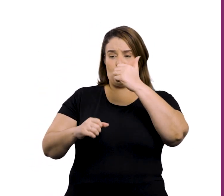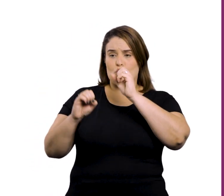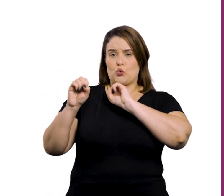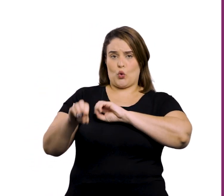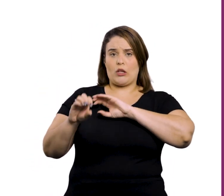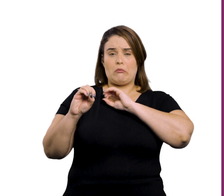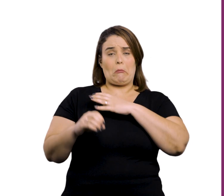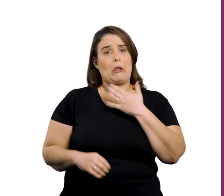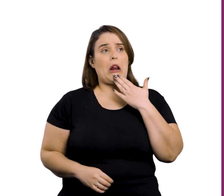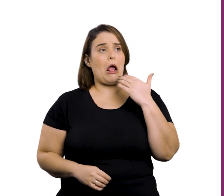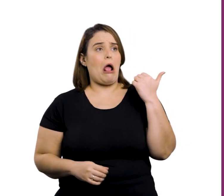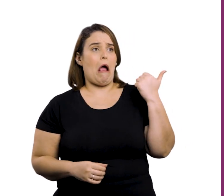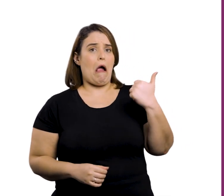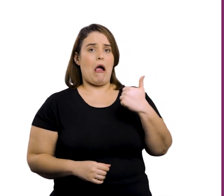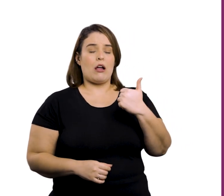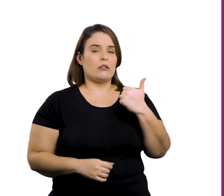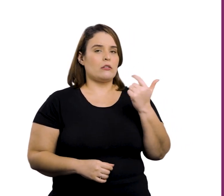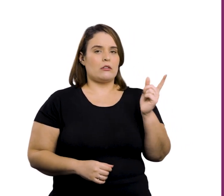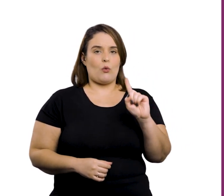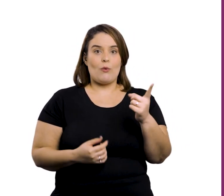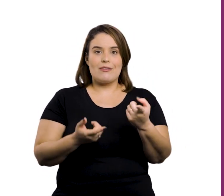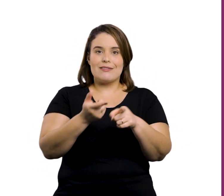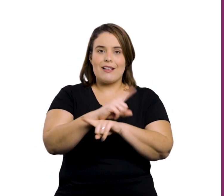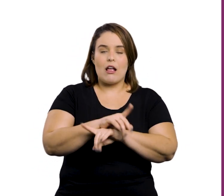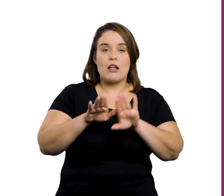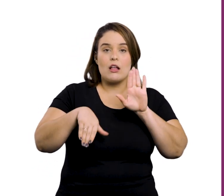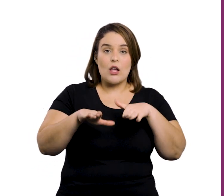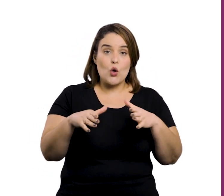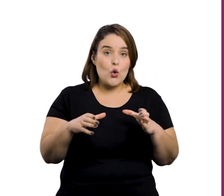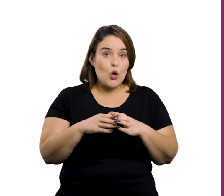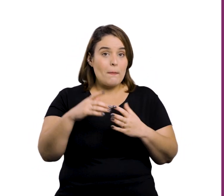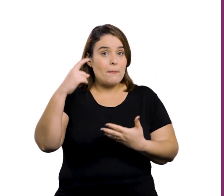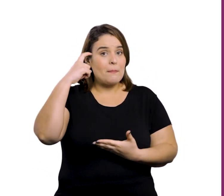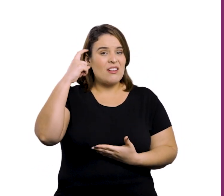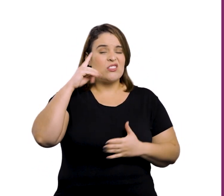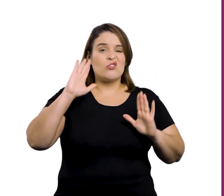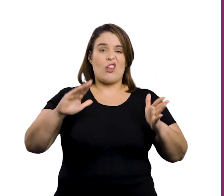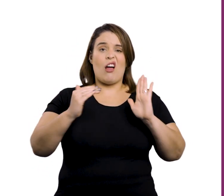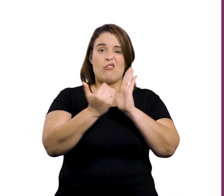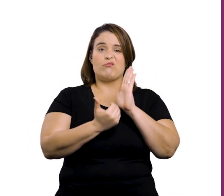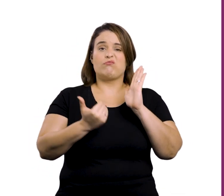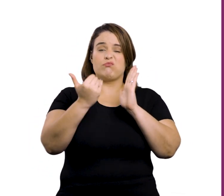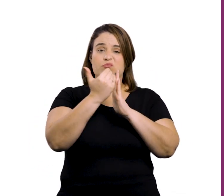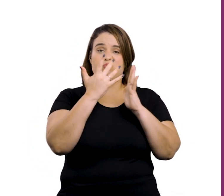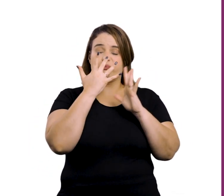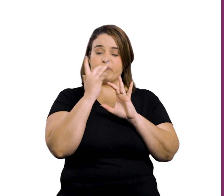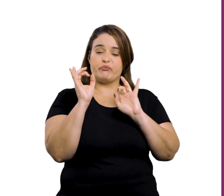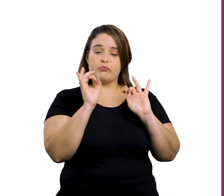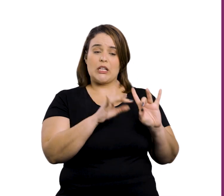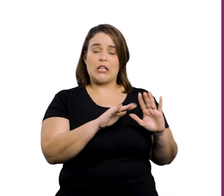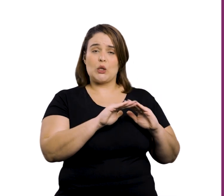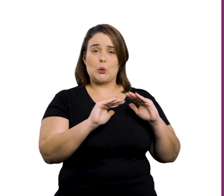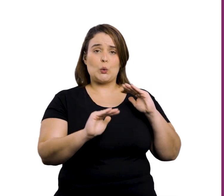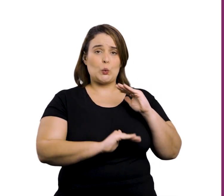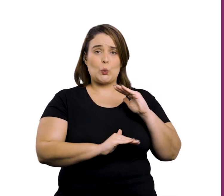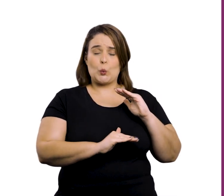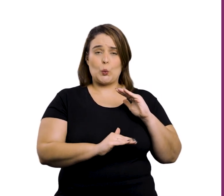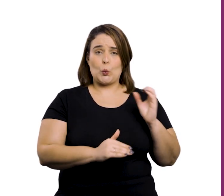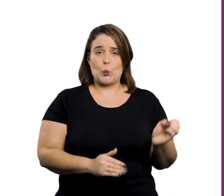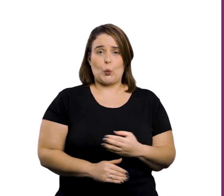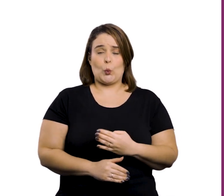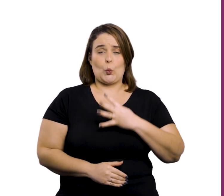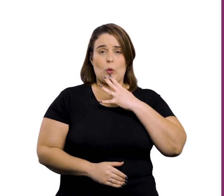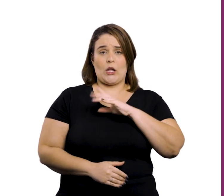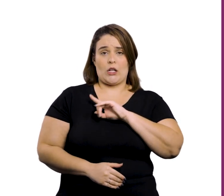de educação. Pelo contrário, muitas vezes esse grupo é tratado como ultrapassado, decadente e